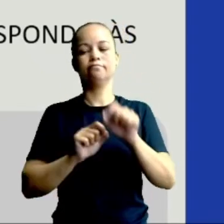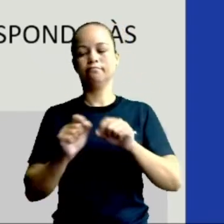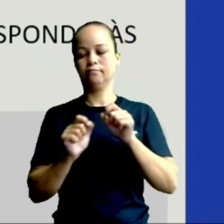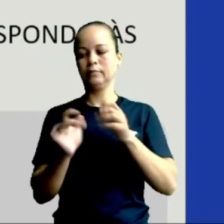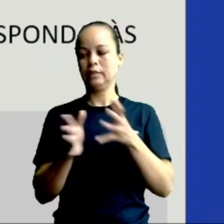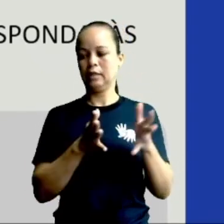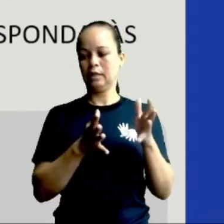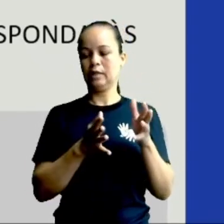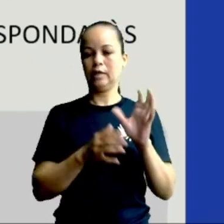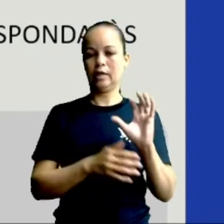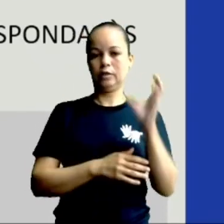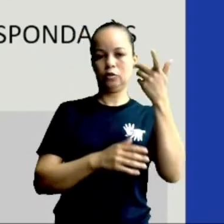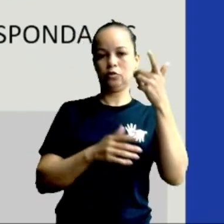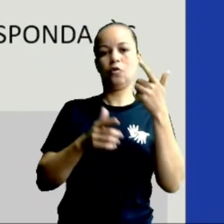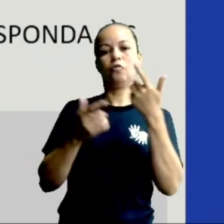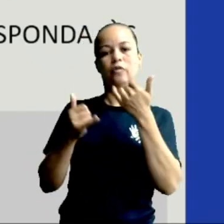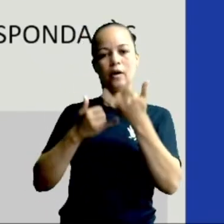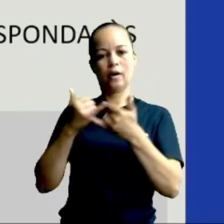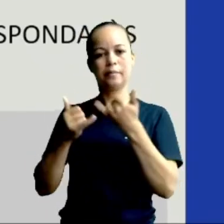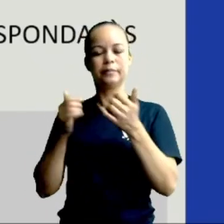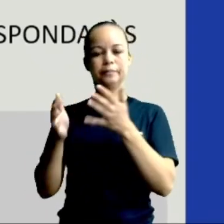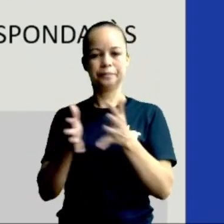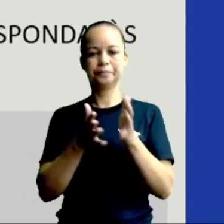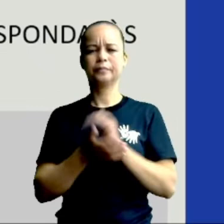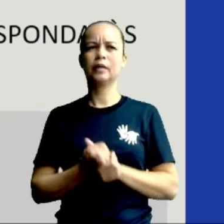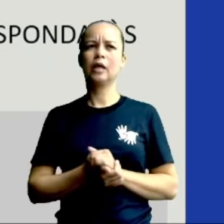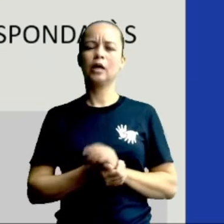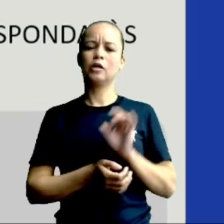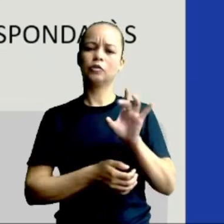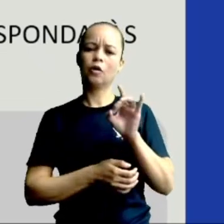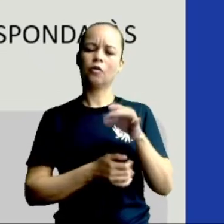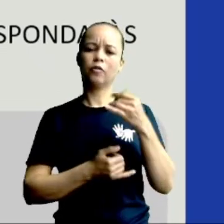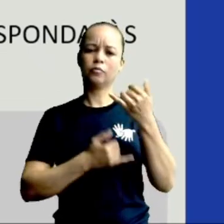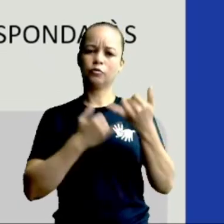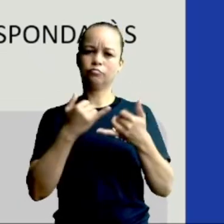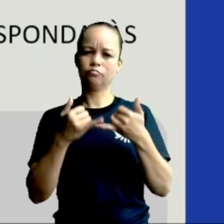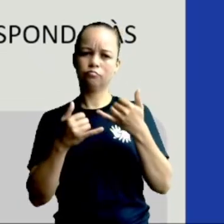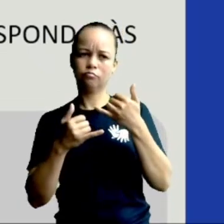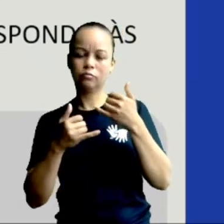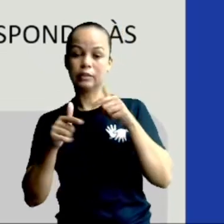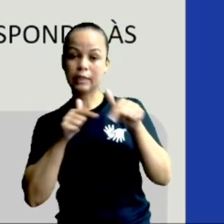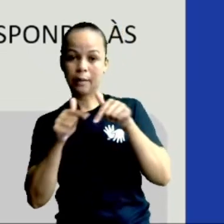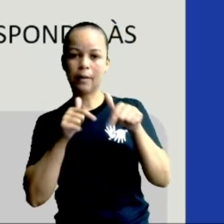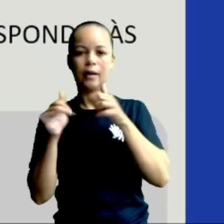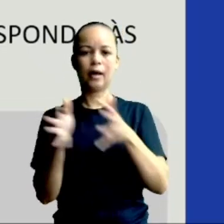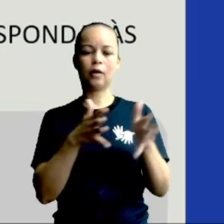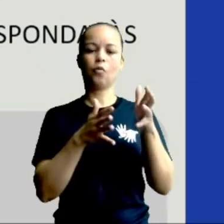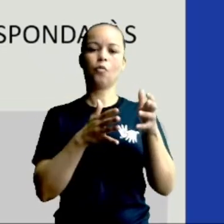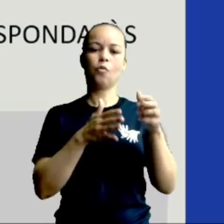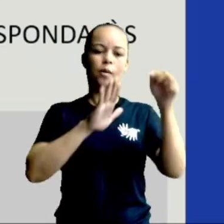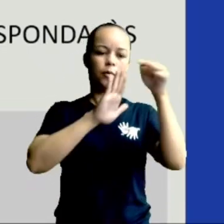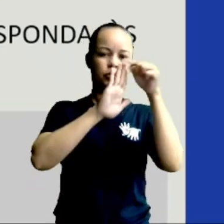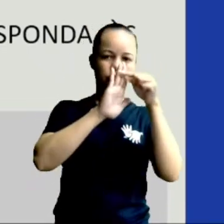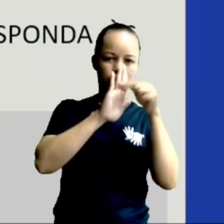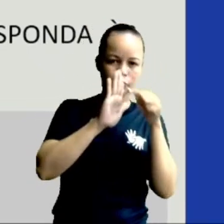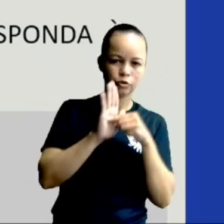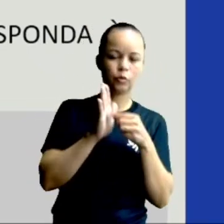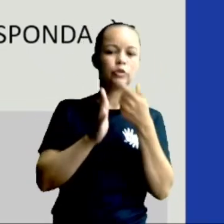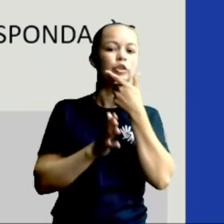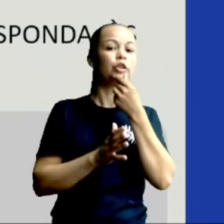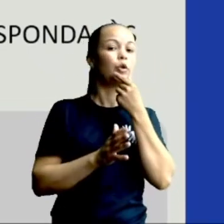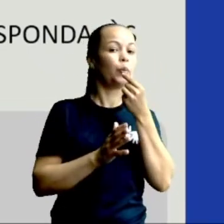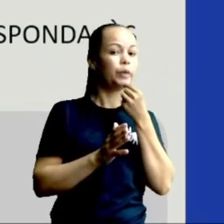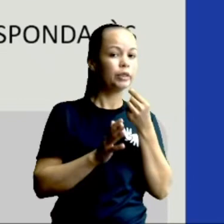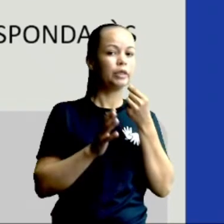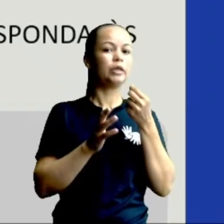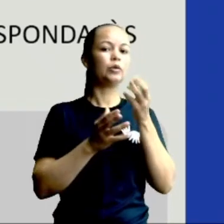que aí a gente só vai trabalhar com as instruções que Álvaro recebeu. Leila não está na jogada